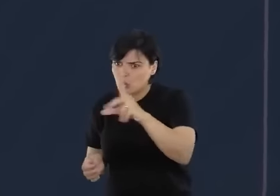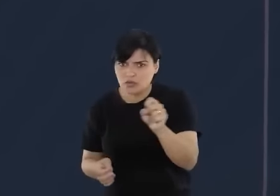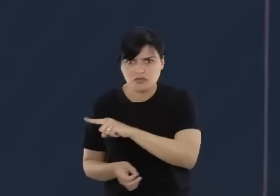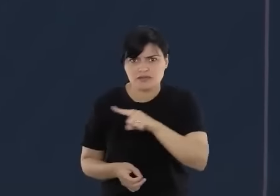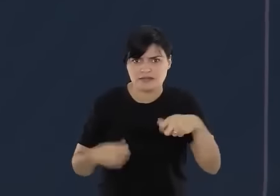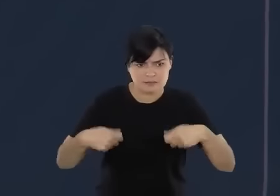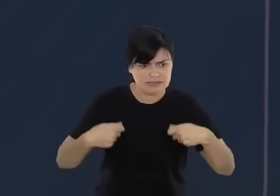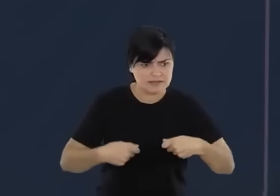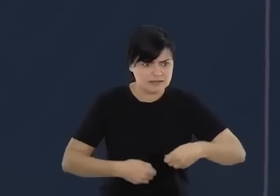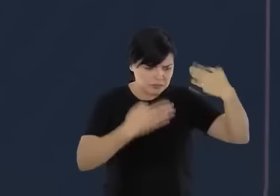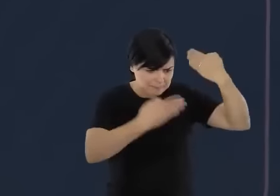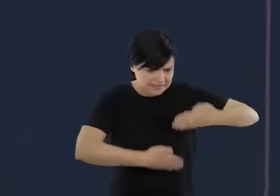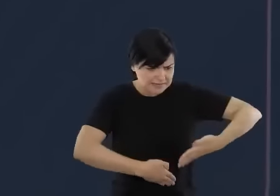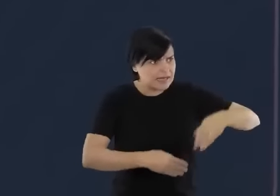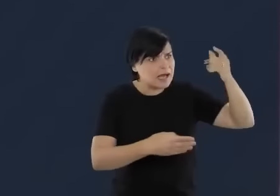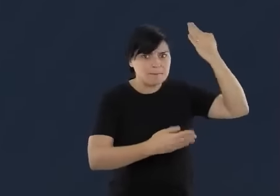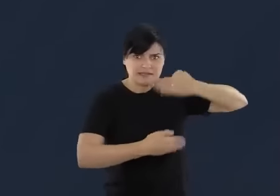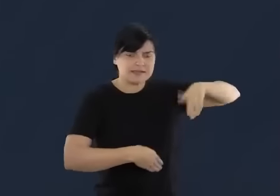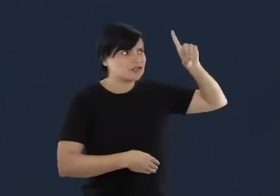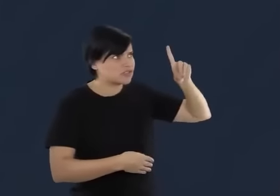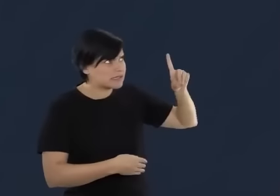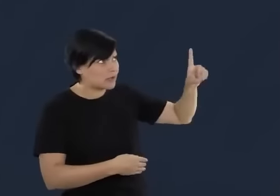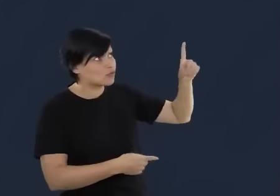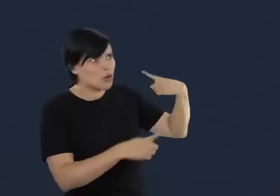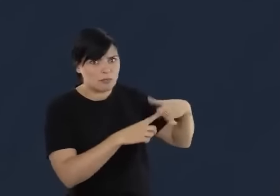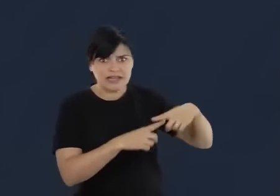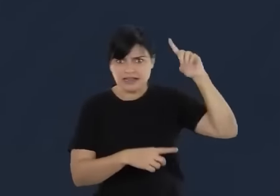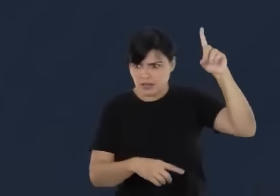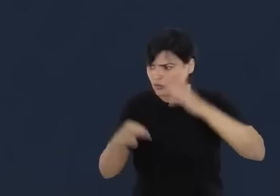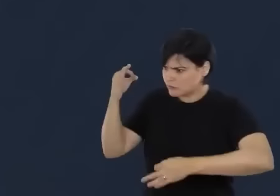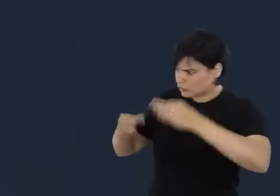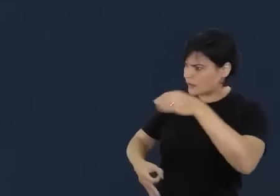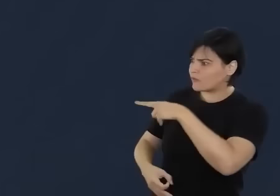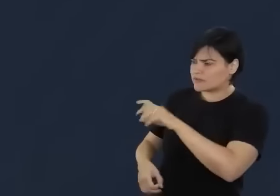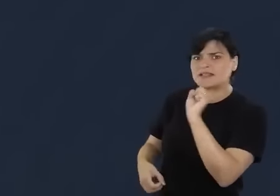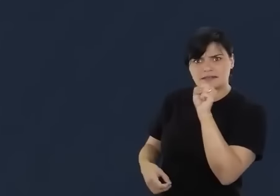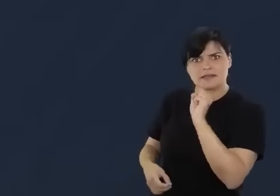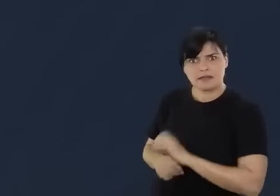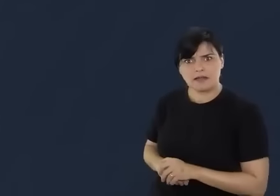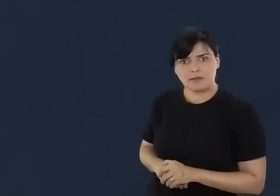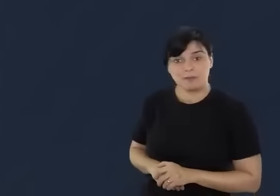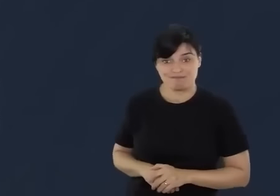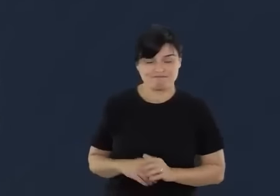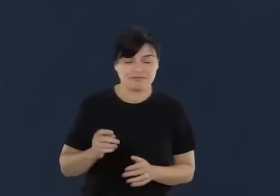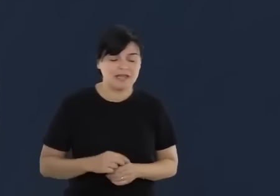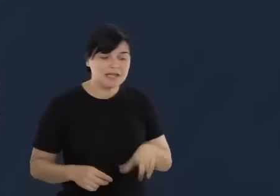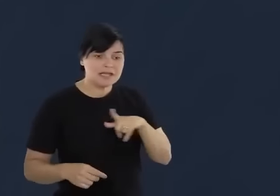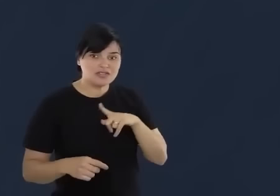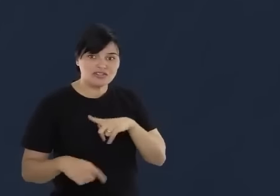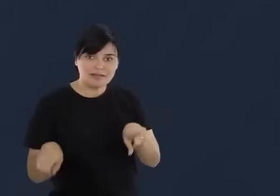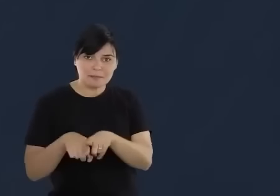da sua vida mas estavam lá também os outros filósofos chamados aqui de estóicos quem eram os estóicos bom os